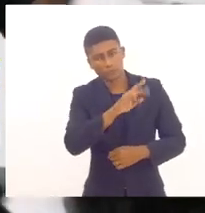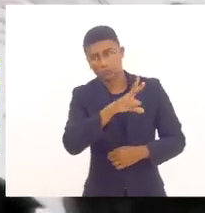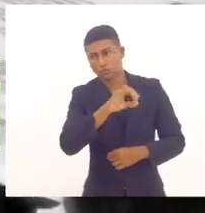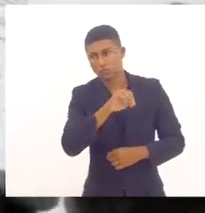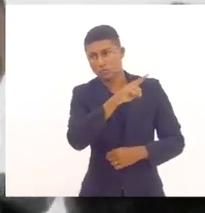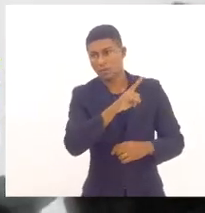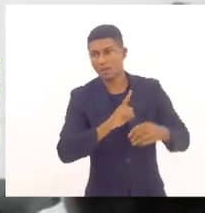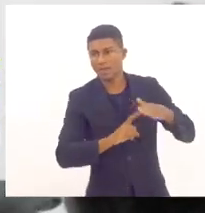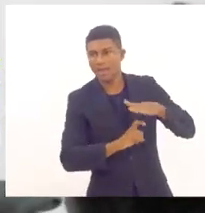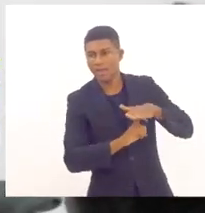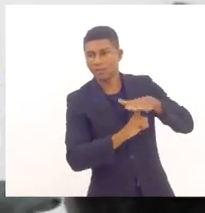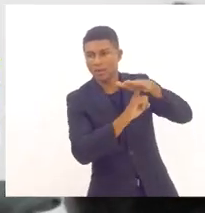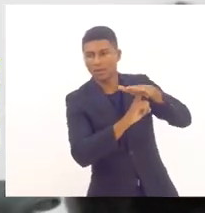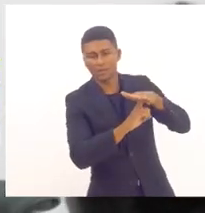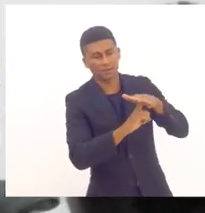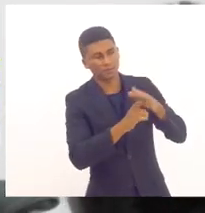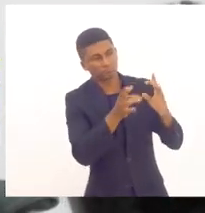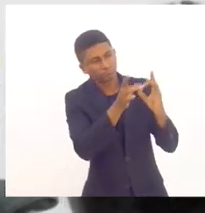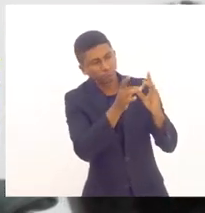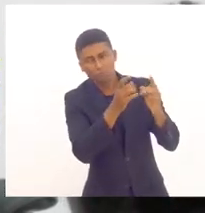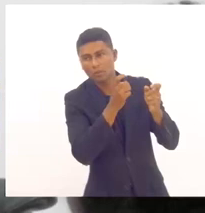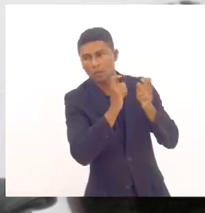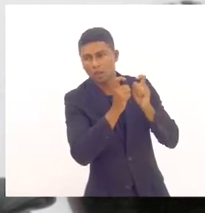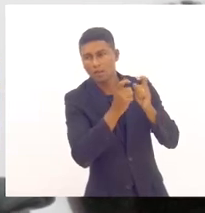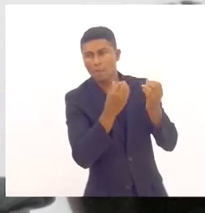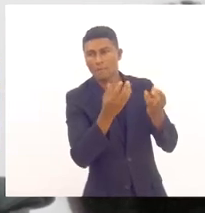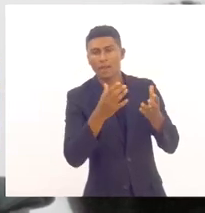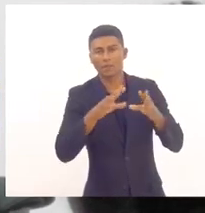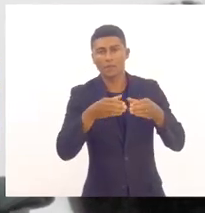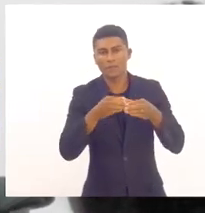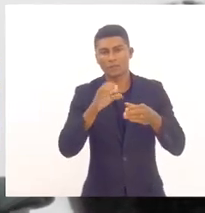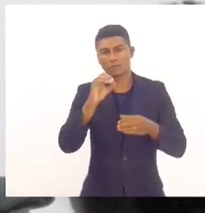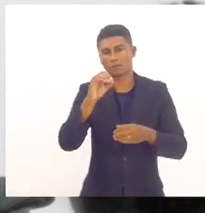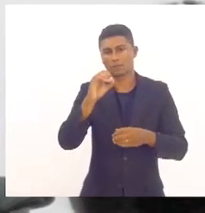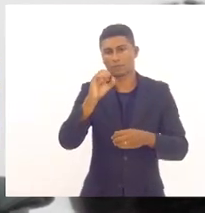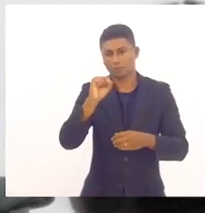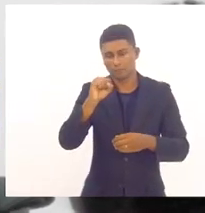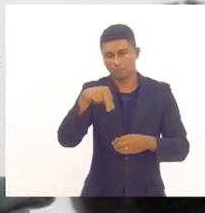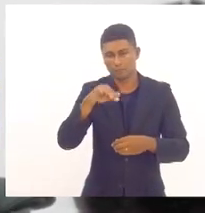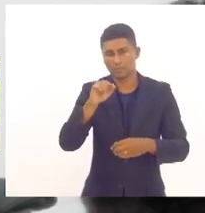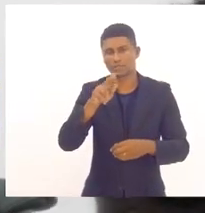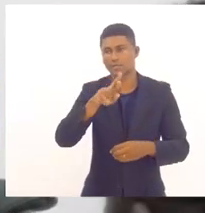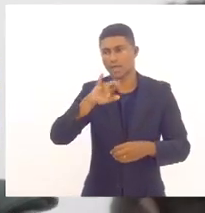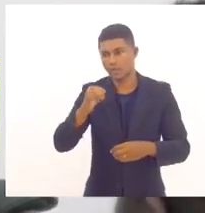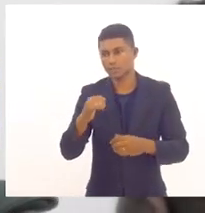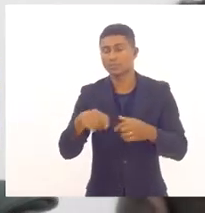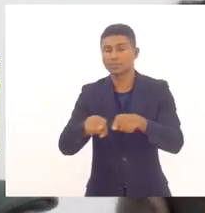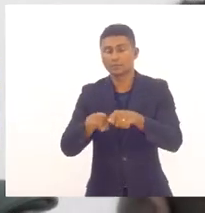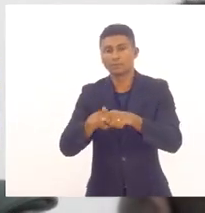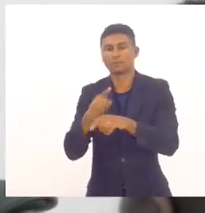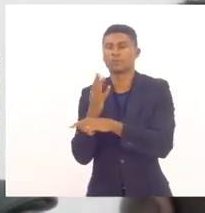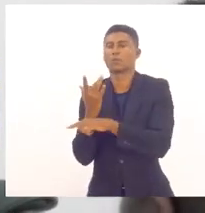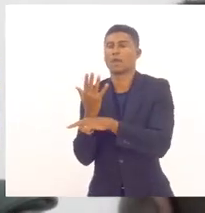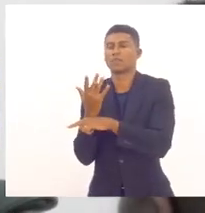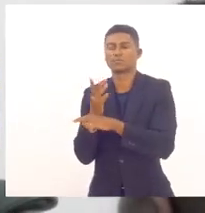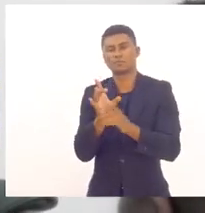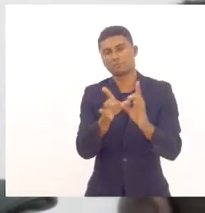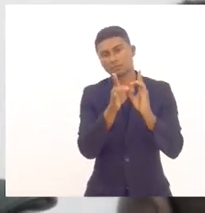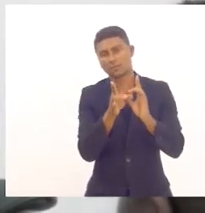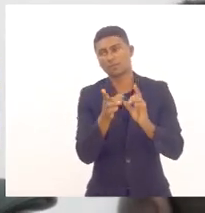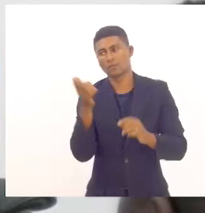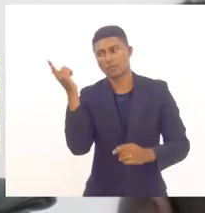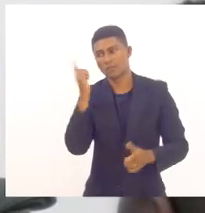a Conserje fizesse parceria com a UERJ. E nós fizemos, e foi muito